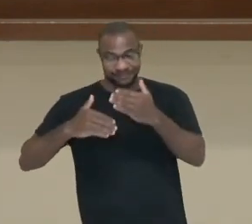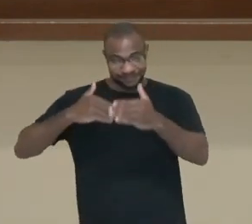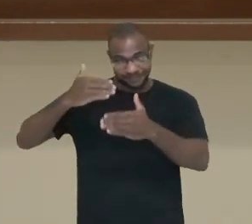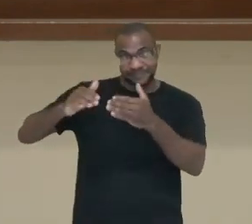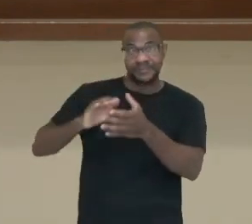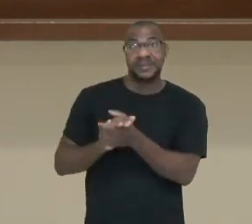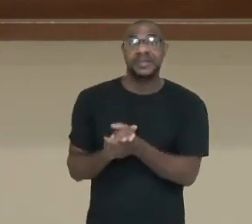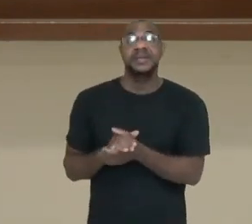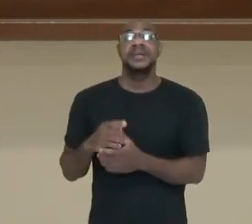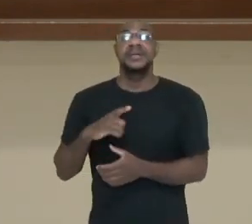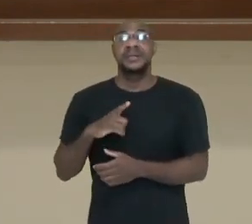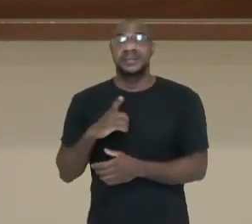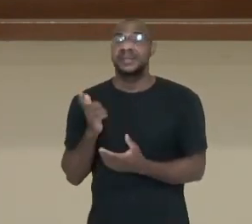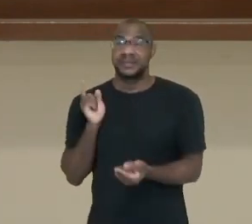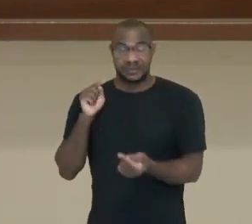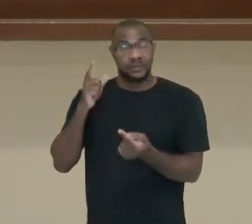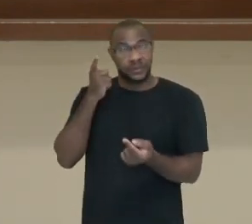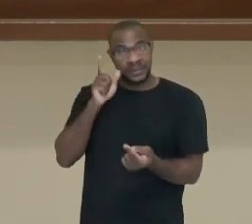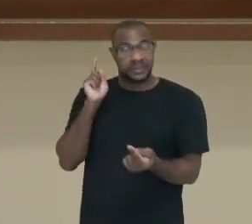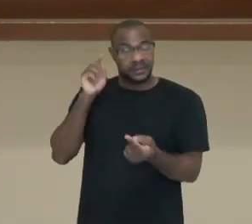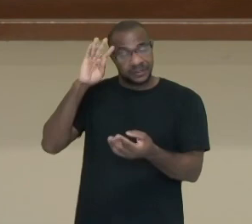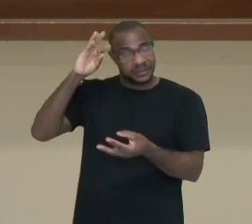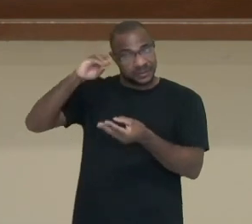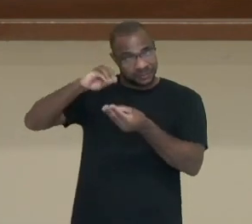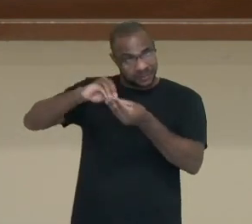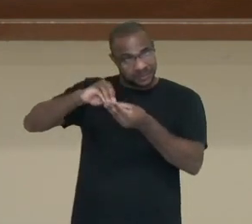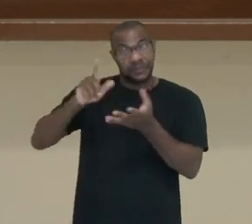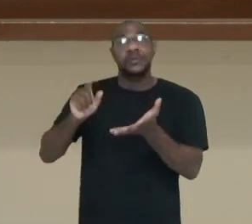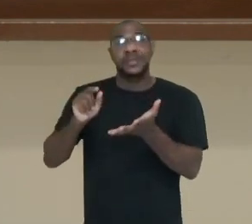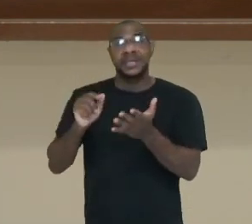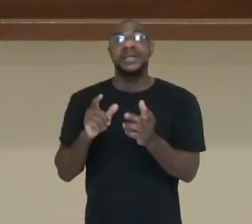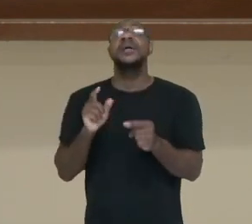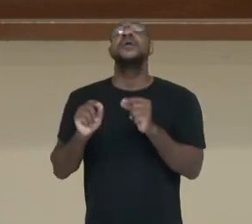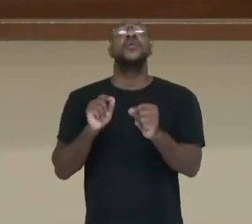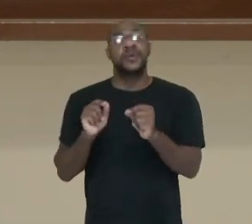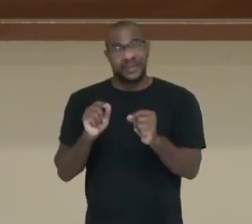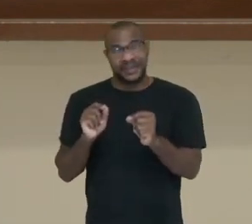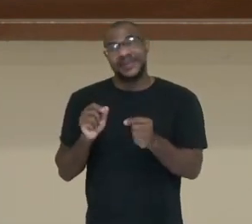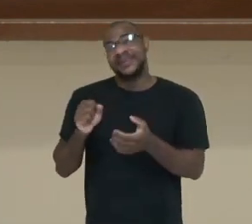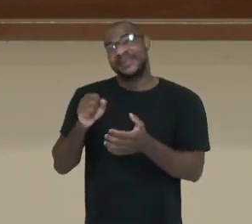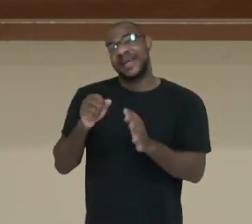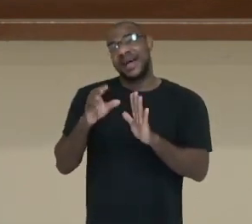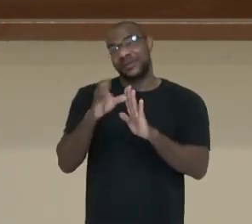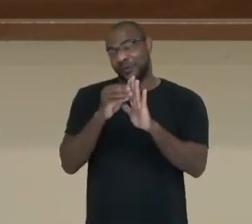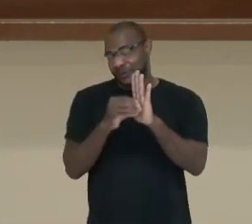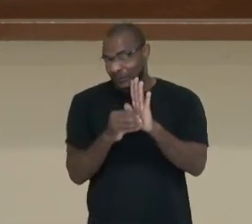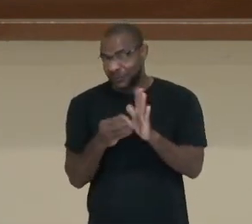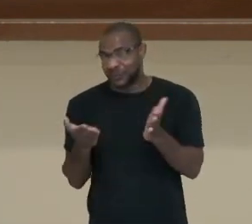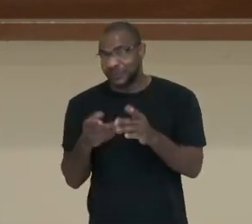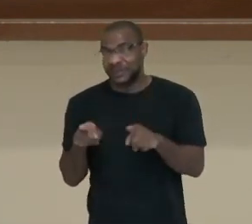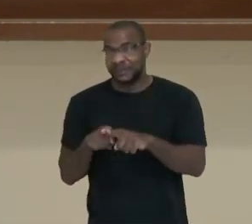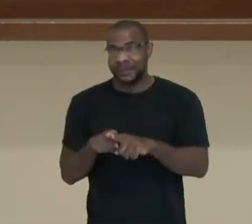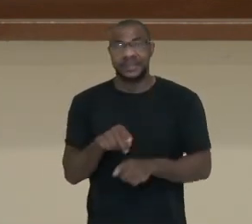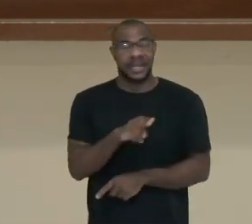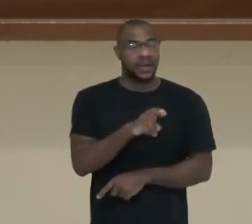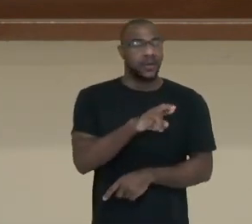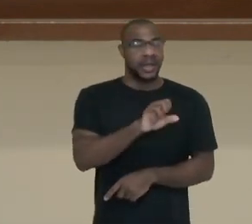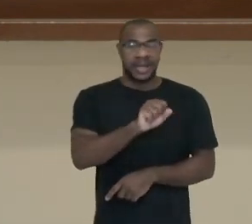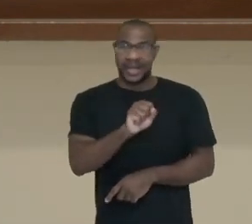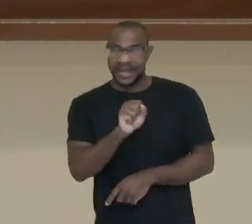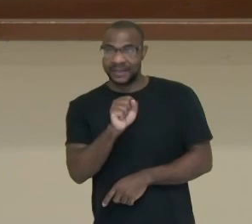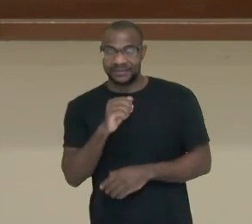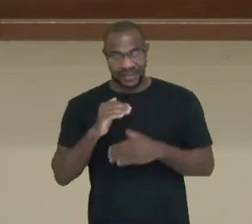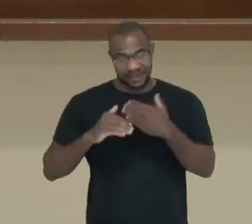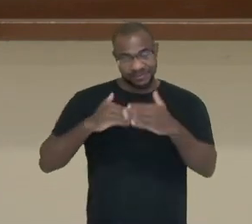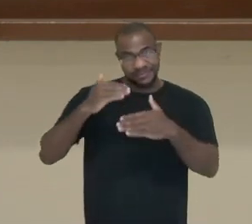material e tenham atingido comigo o entendimento da participação da União Soviética na evolução do